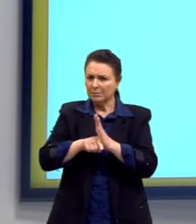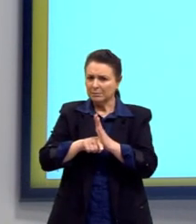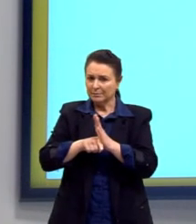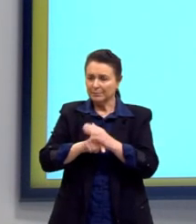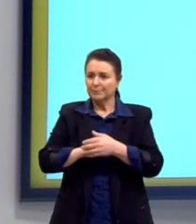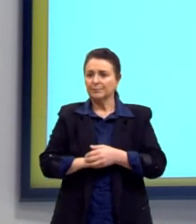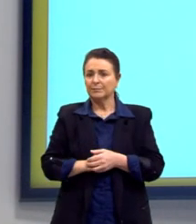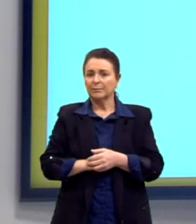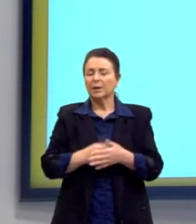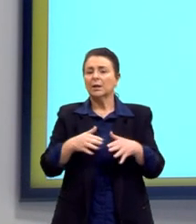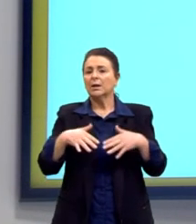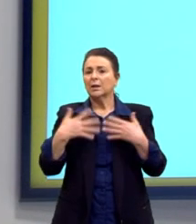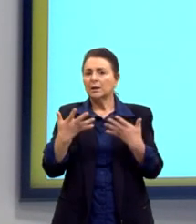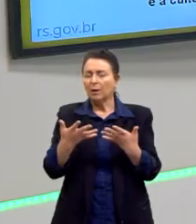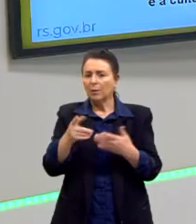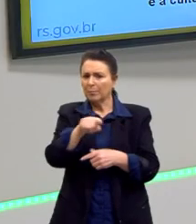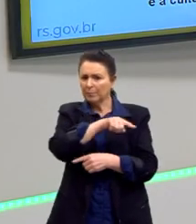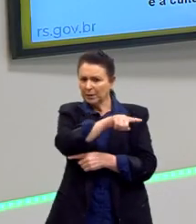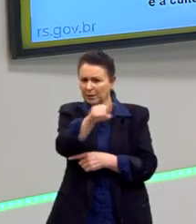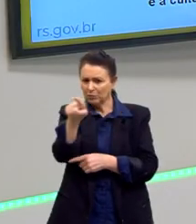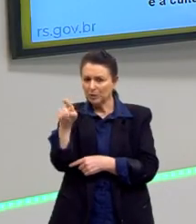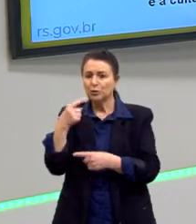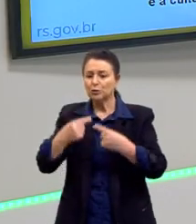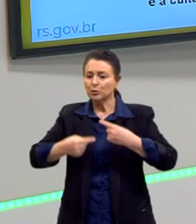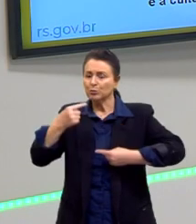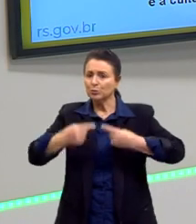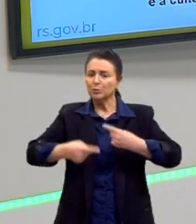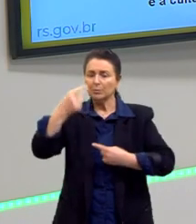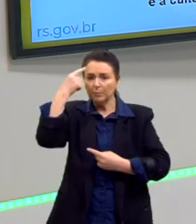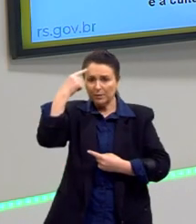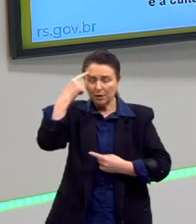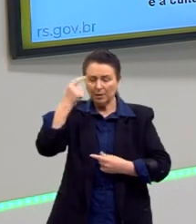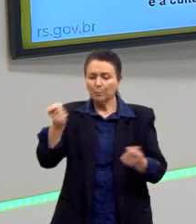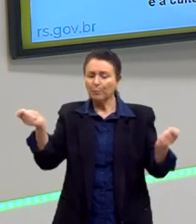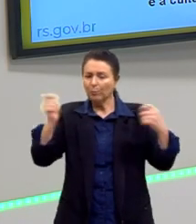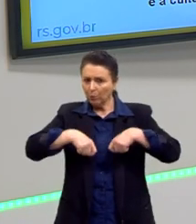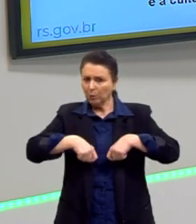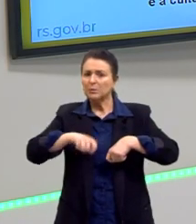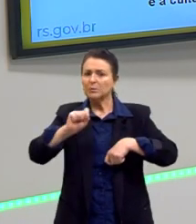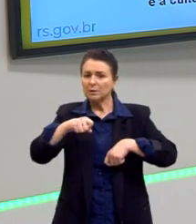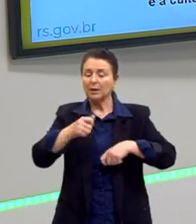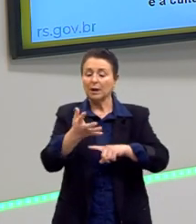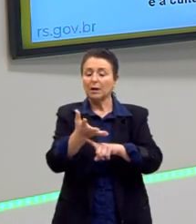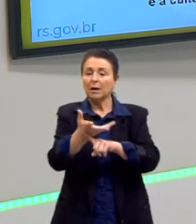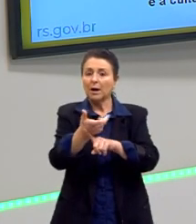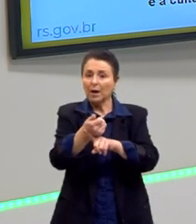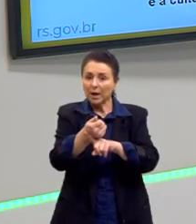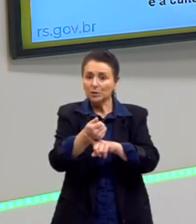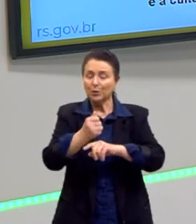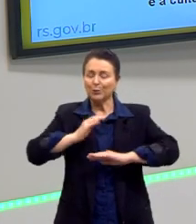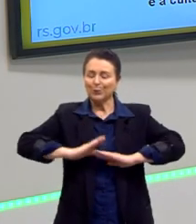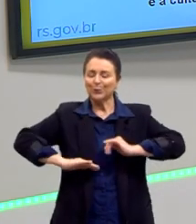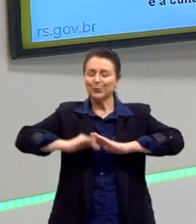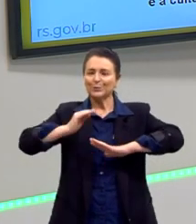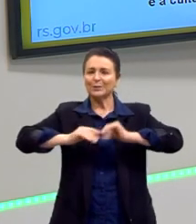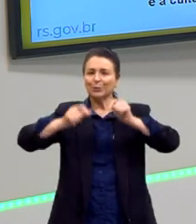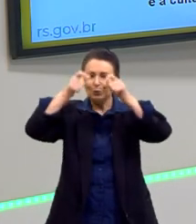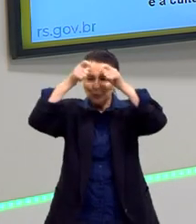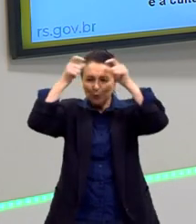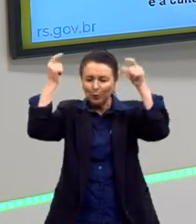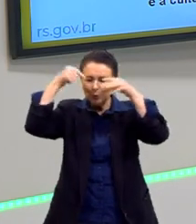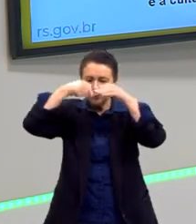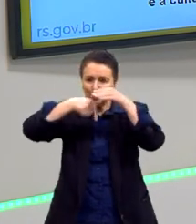muito mais ou menos Era essas questões assim para a gente discutir sobre essa possibilidade da arte também como construção do conhecimento